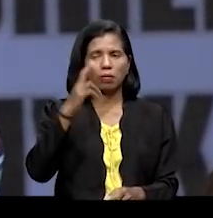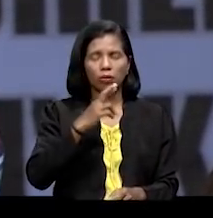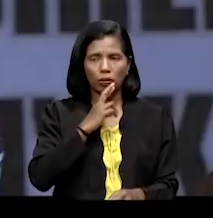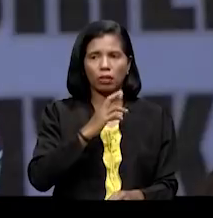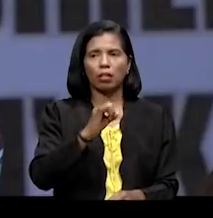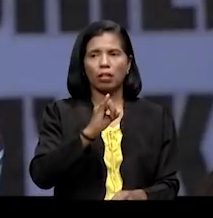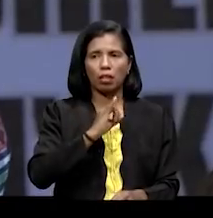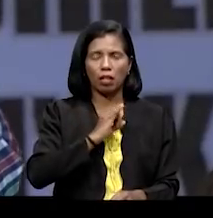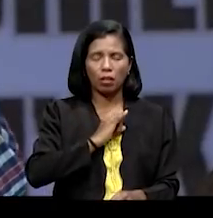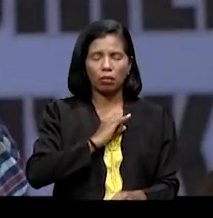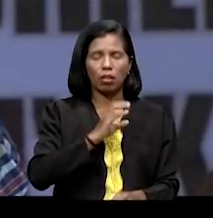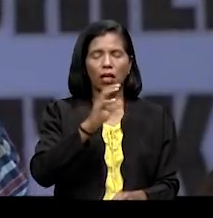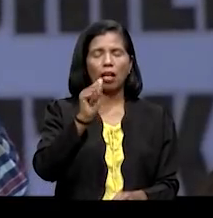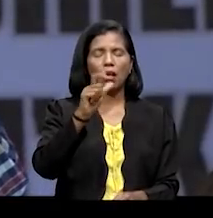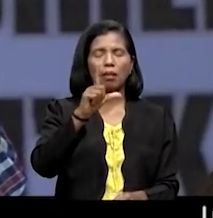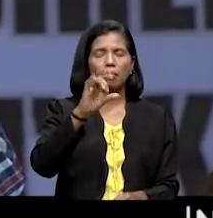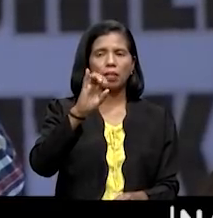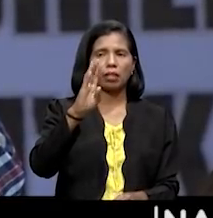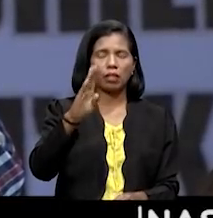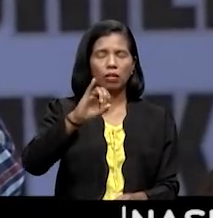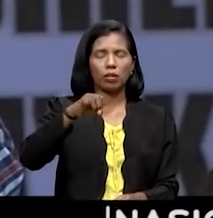Bíblia hoje, os zelos do Terras.